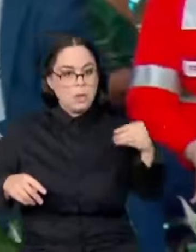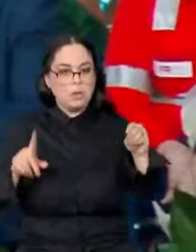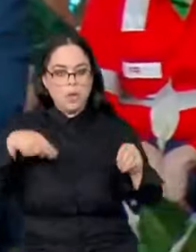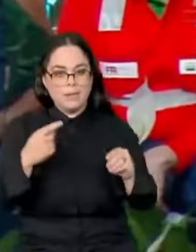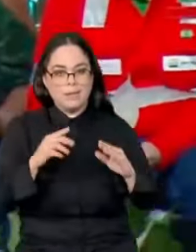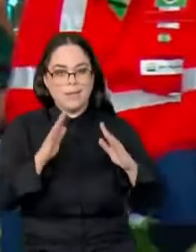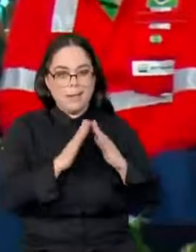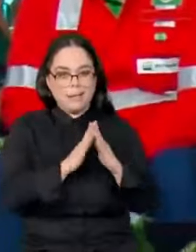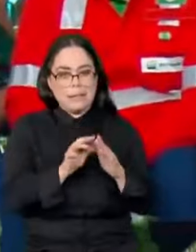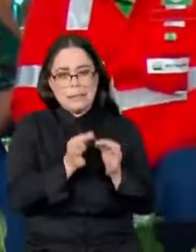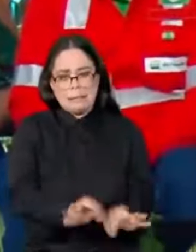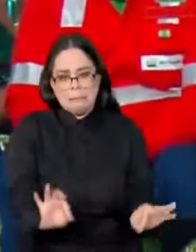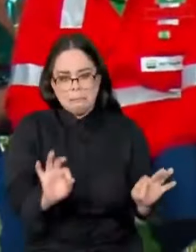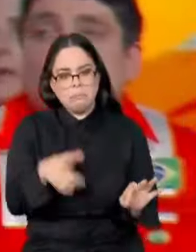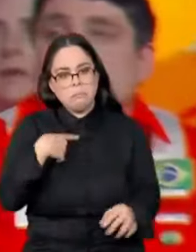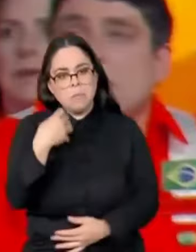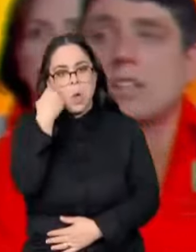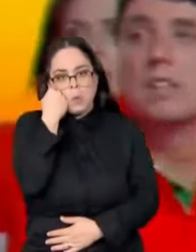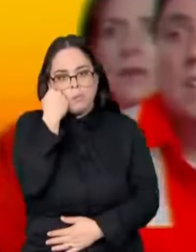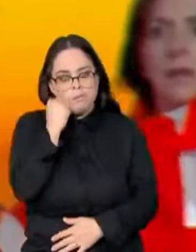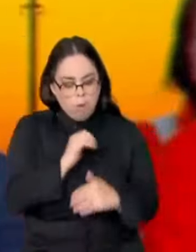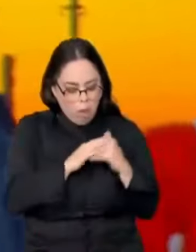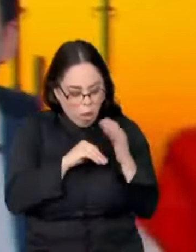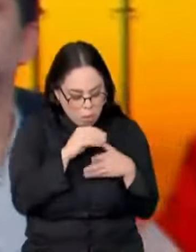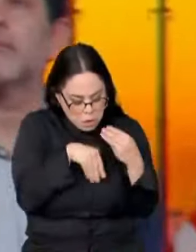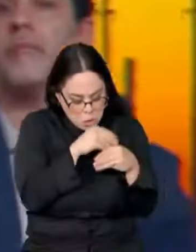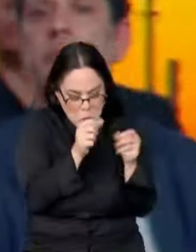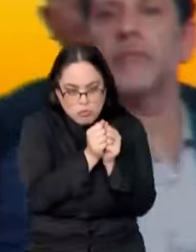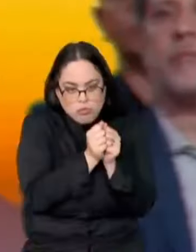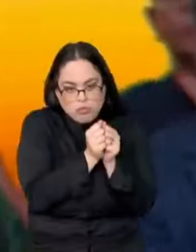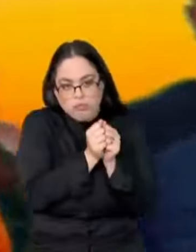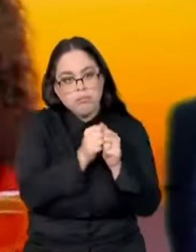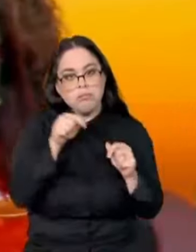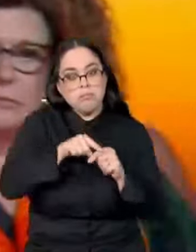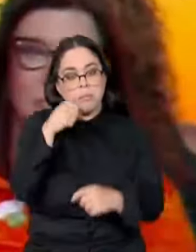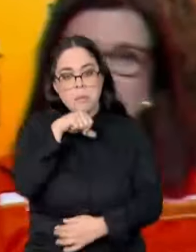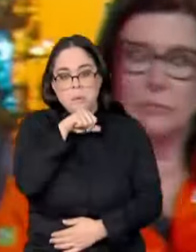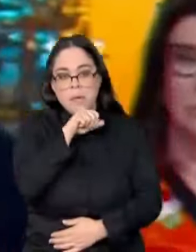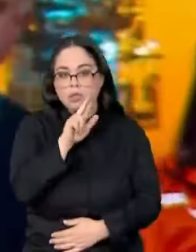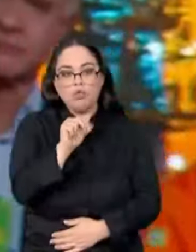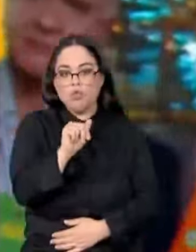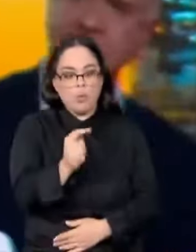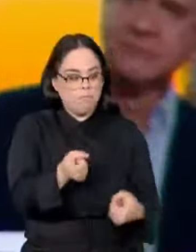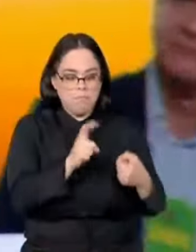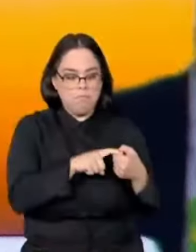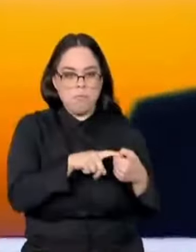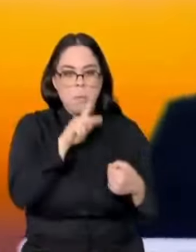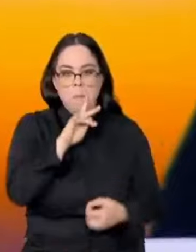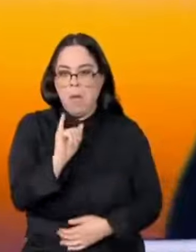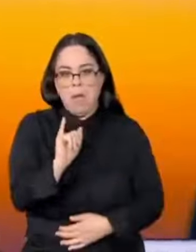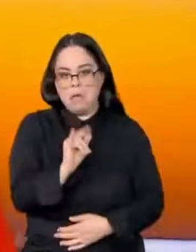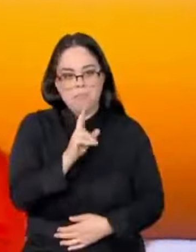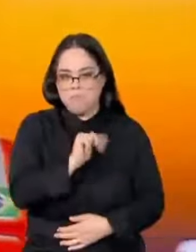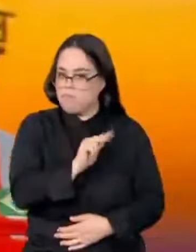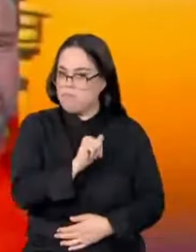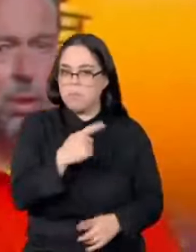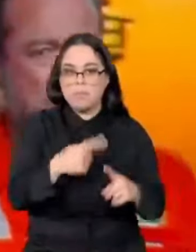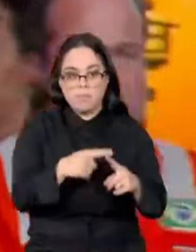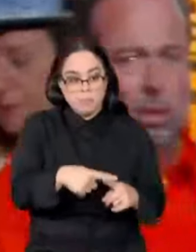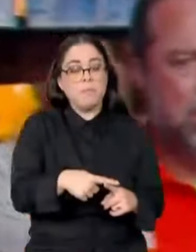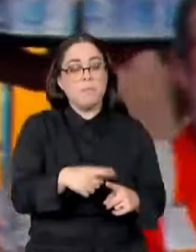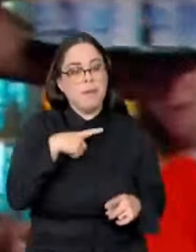barraco. A gente dormia amontoado. E ela nunca mais quis voltar com meu pai, apesar da